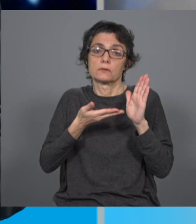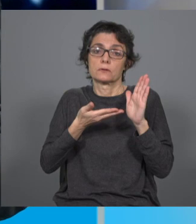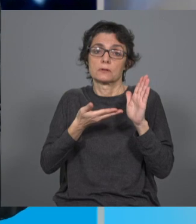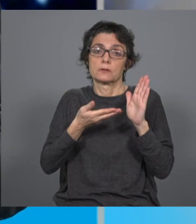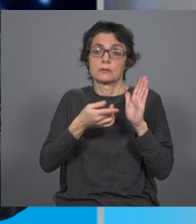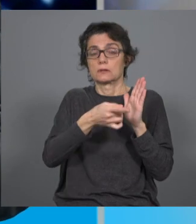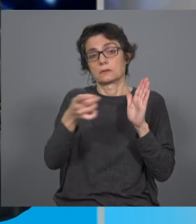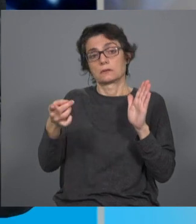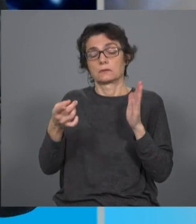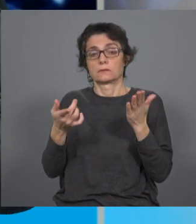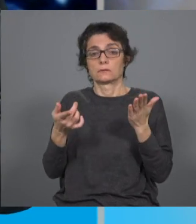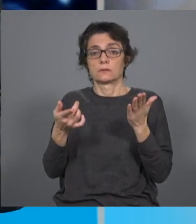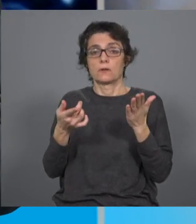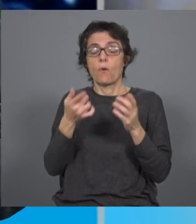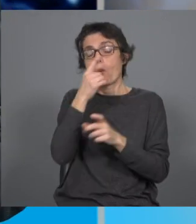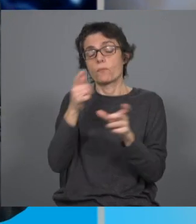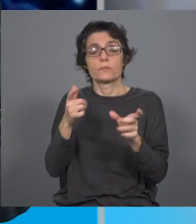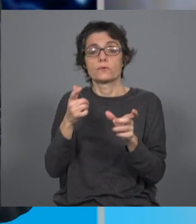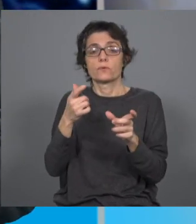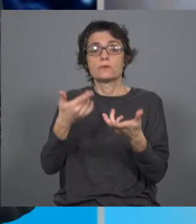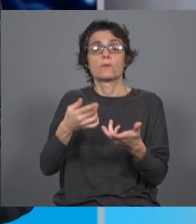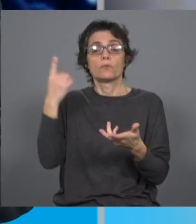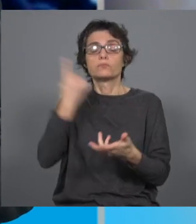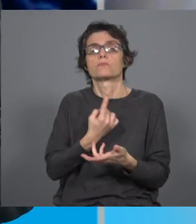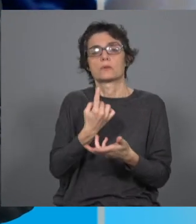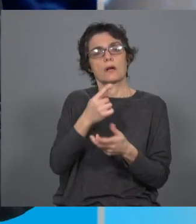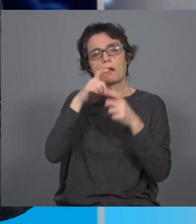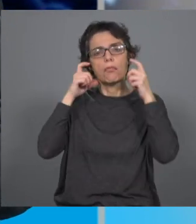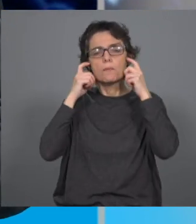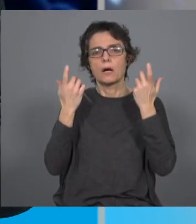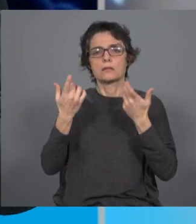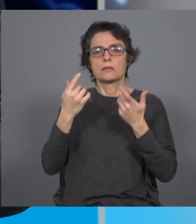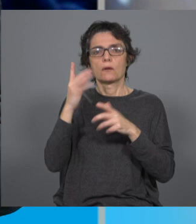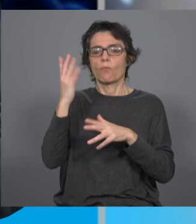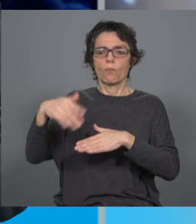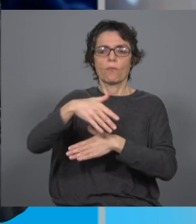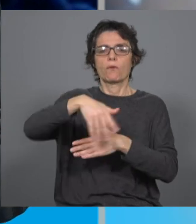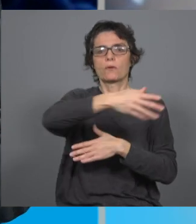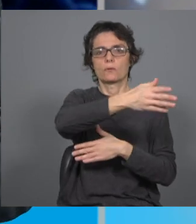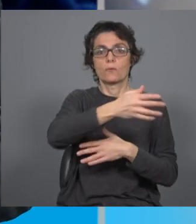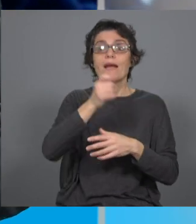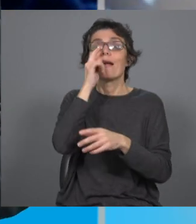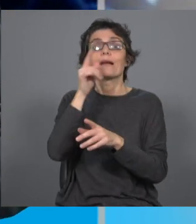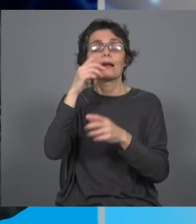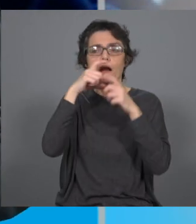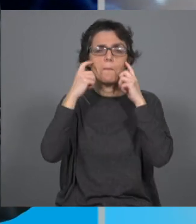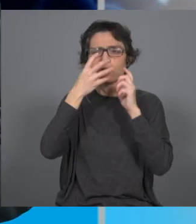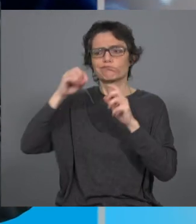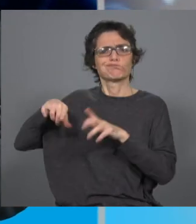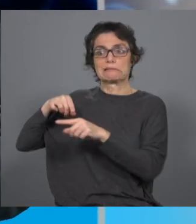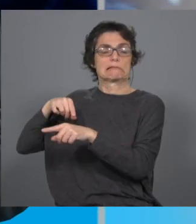na rua sem máscara. Nós hoje somos obrigados a usar a máscara, e aquele que não a usa é sujeito